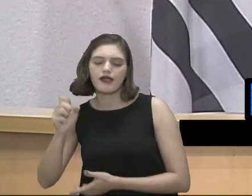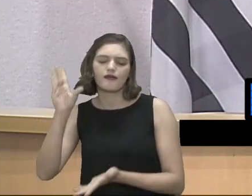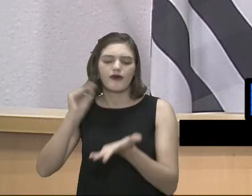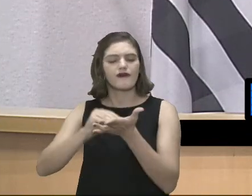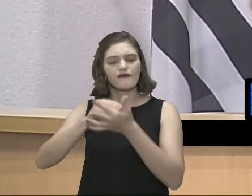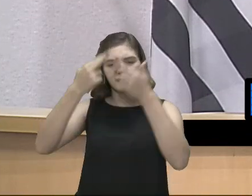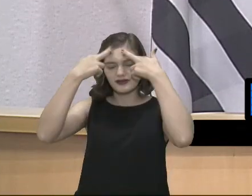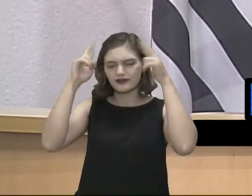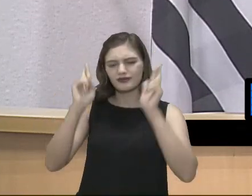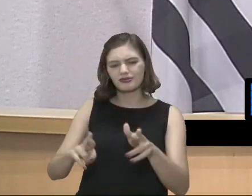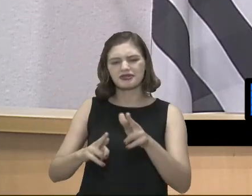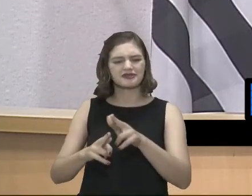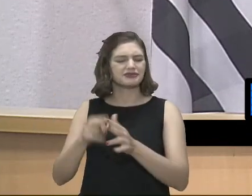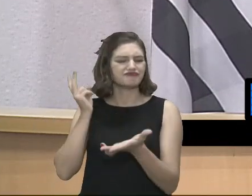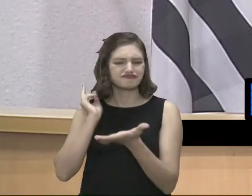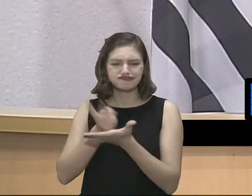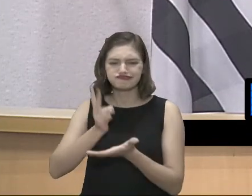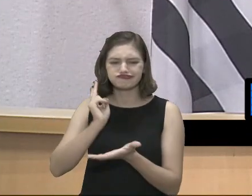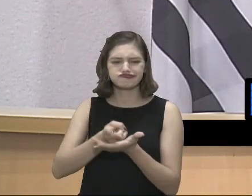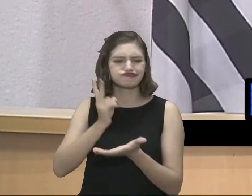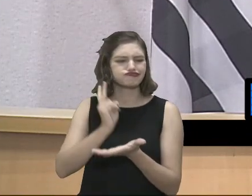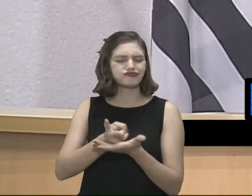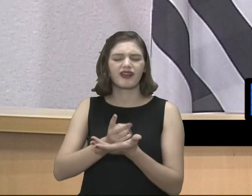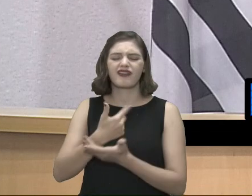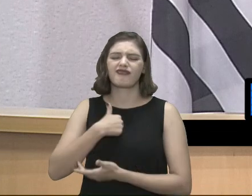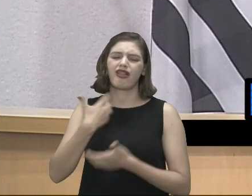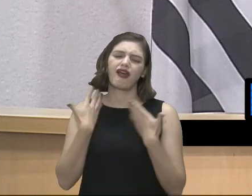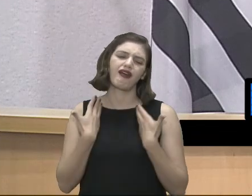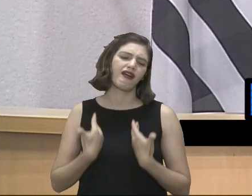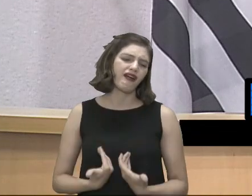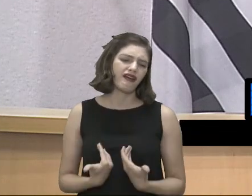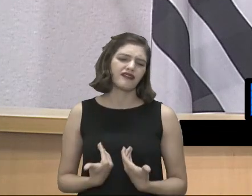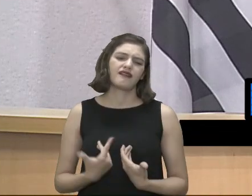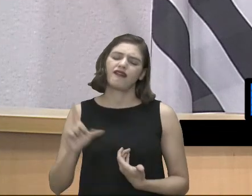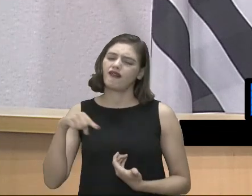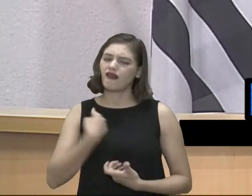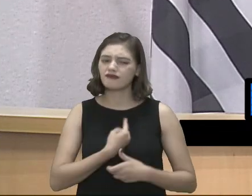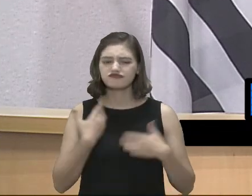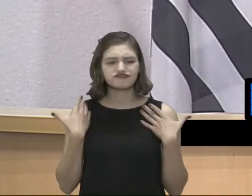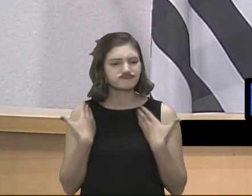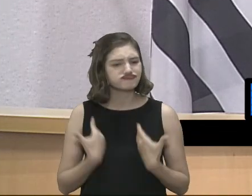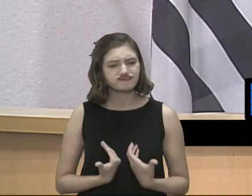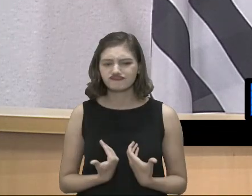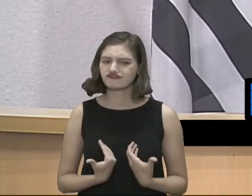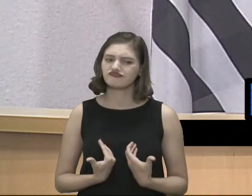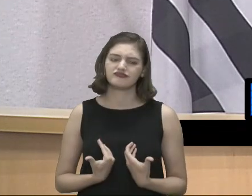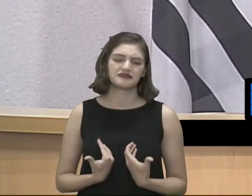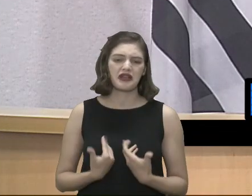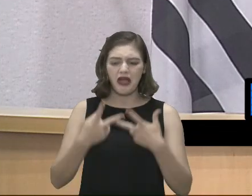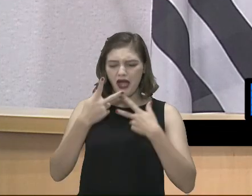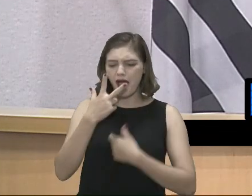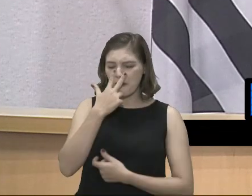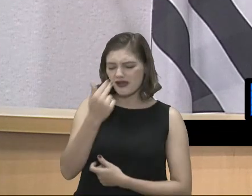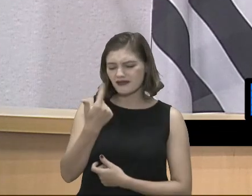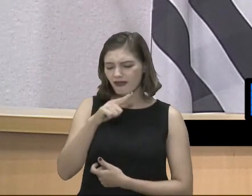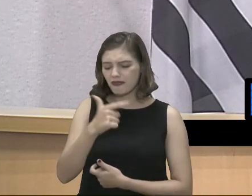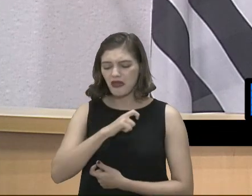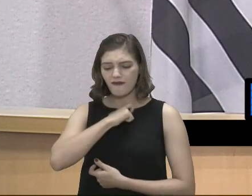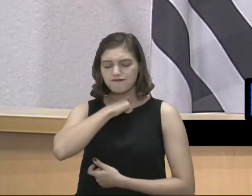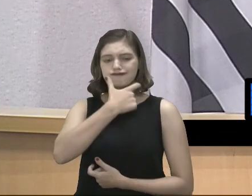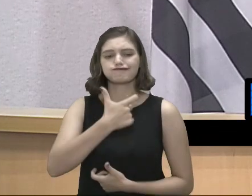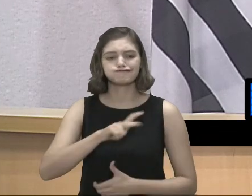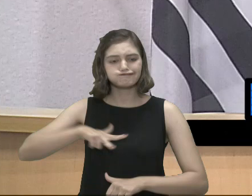respeito constantemente, sabe? Eu tô cansado disso. A gente se cansa. Se cansa, parece que a gente não tem voz